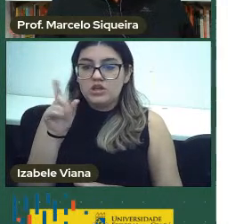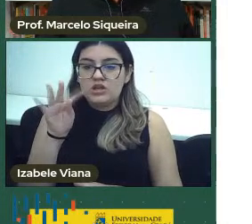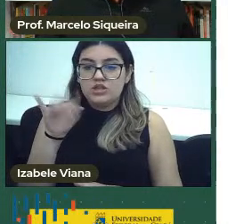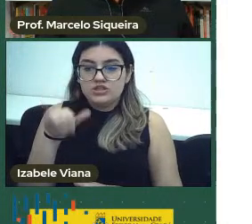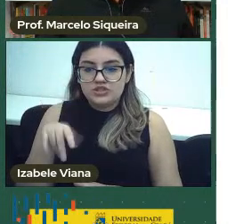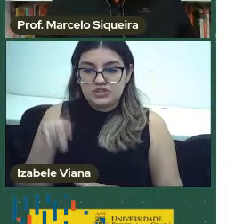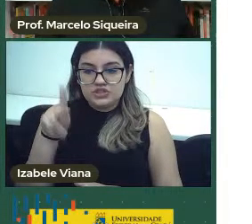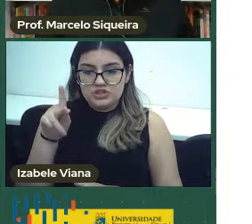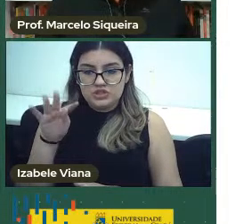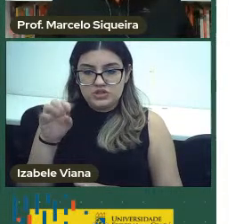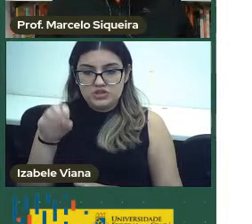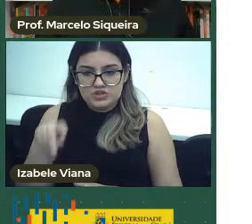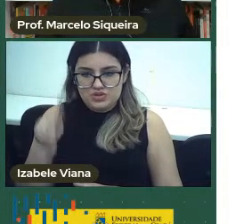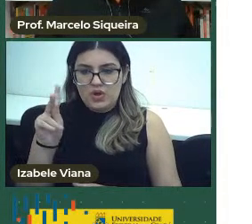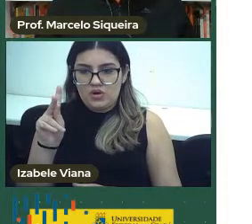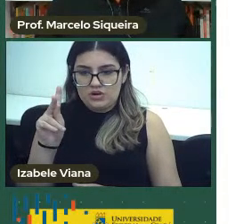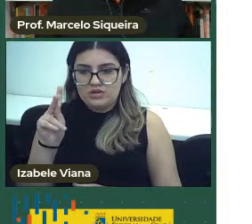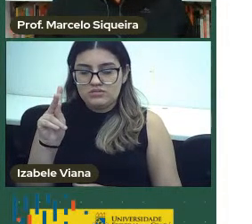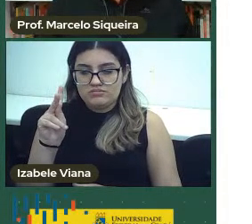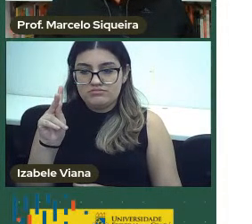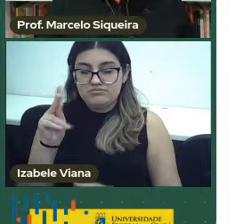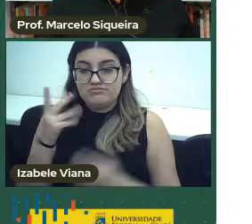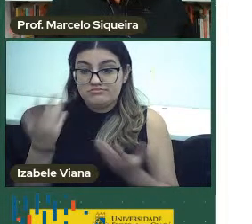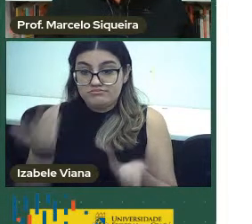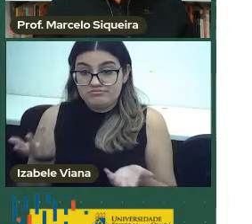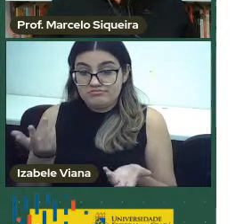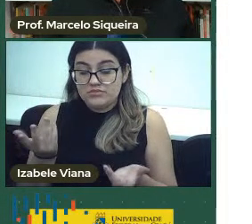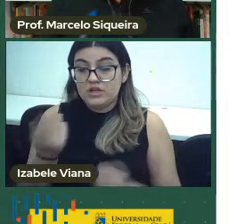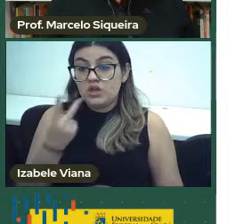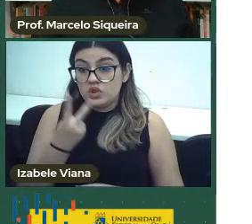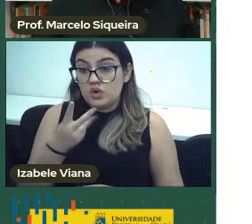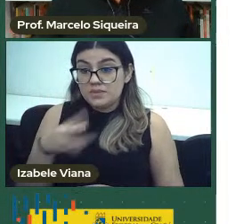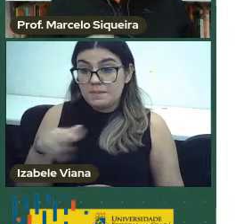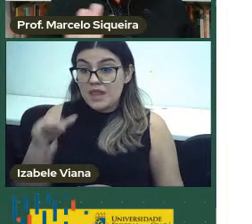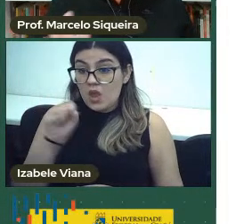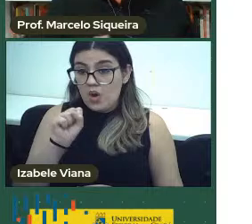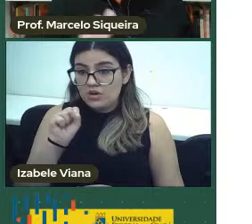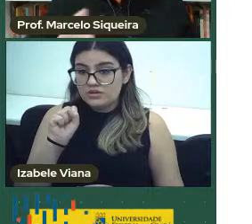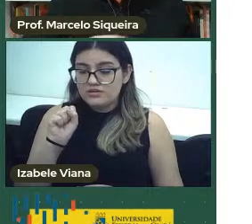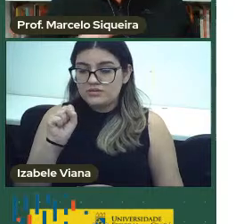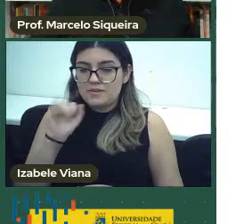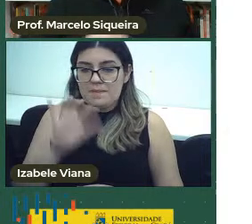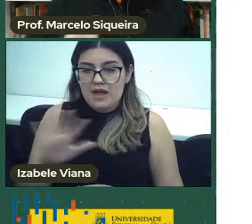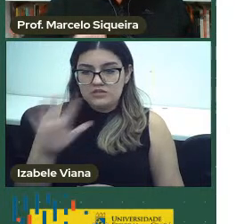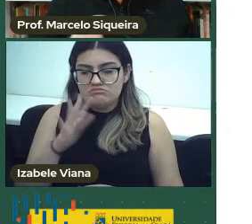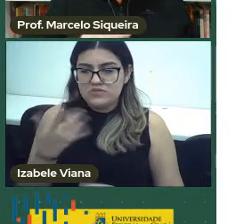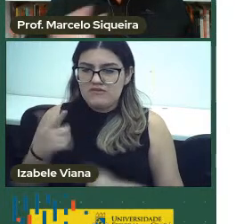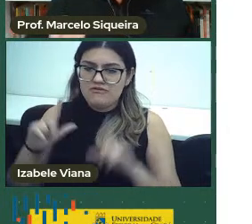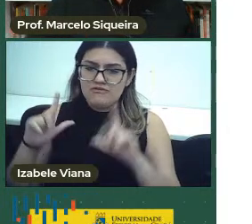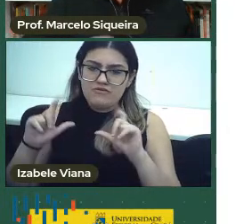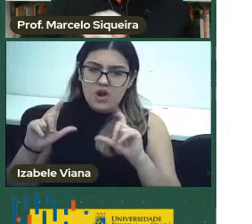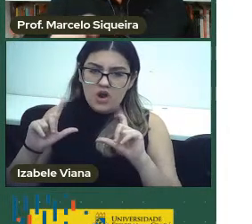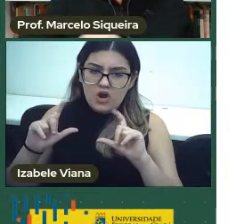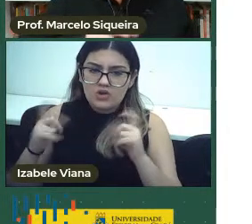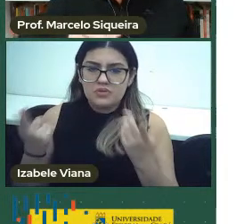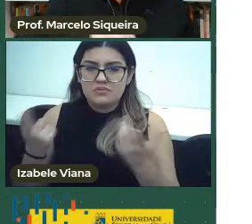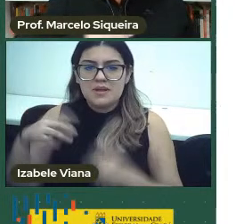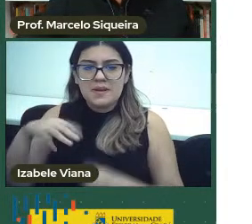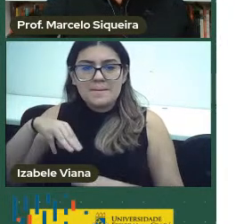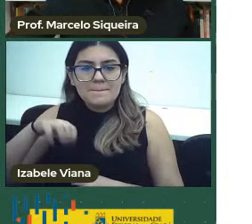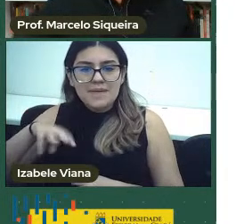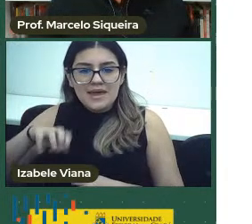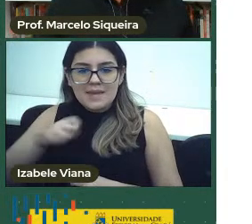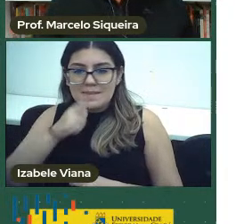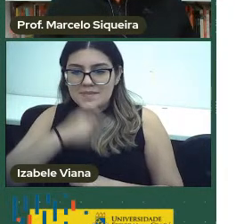2 milhões de imagens, sejam elas fotografias ou memes